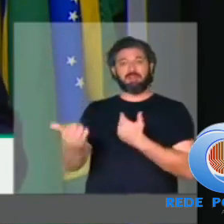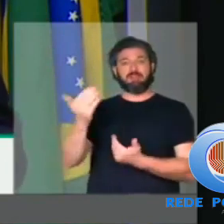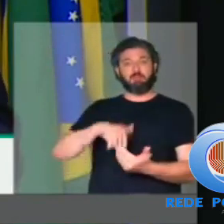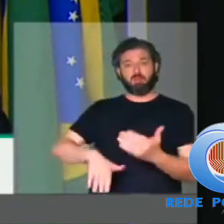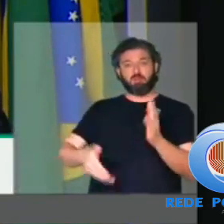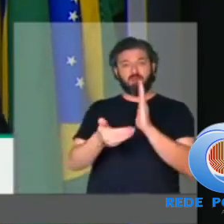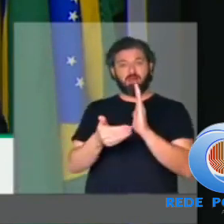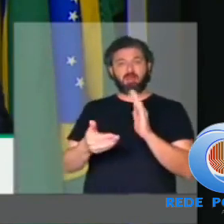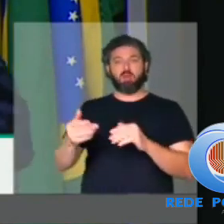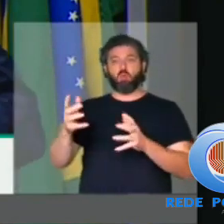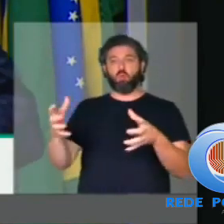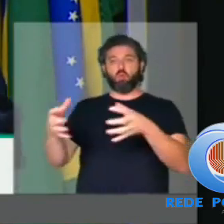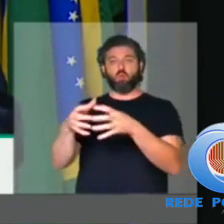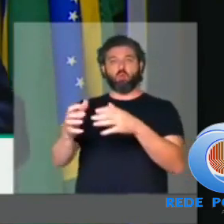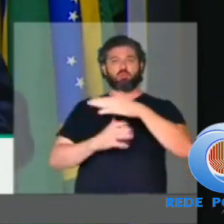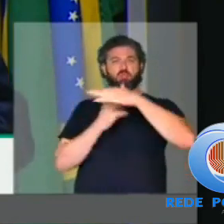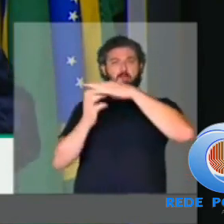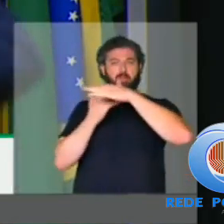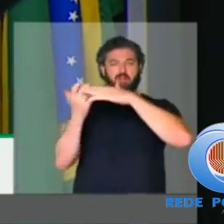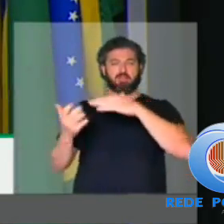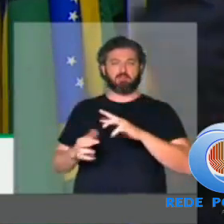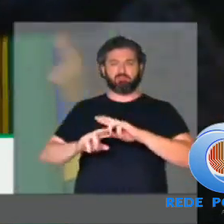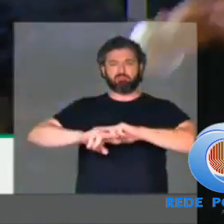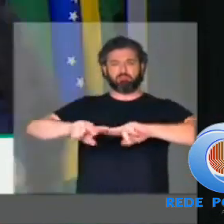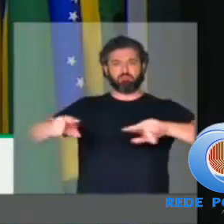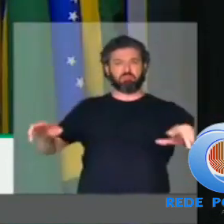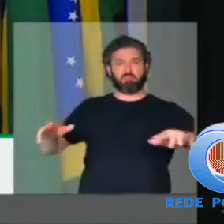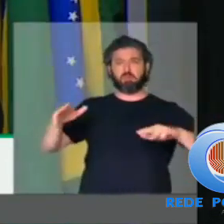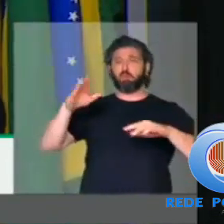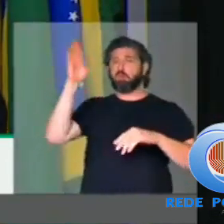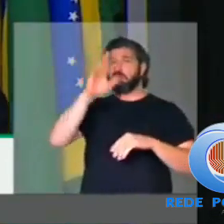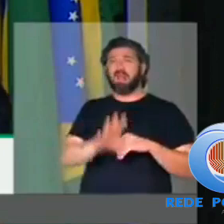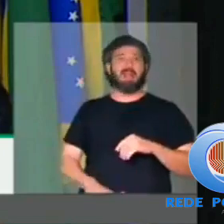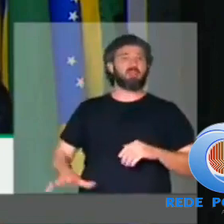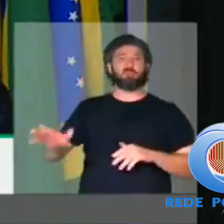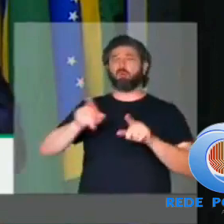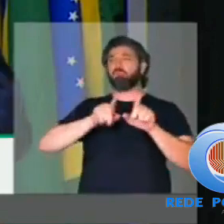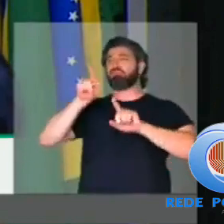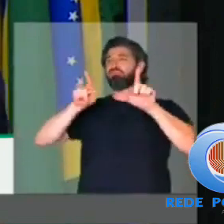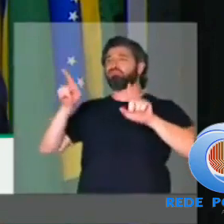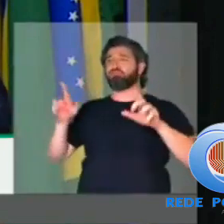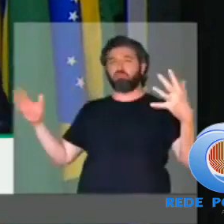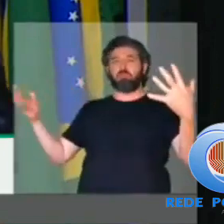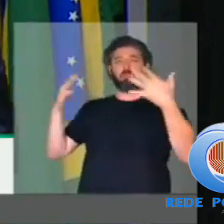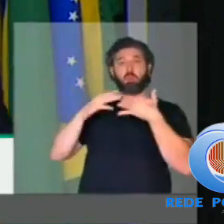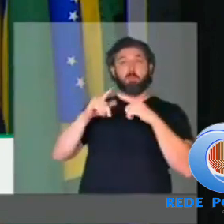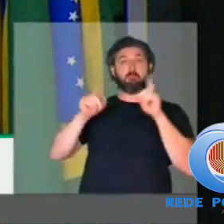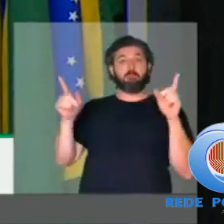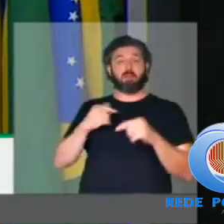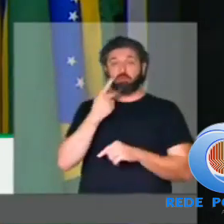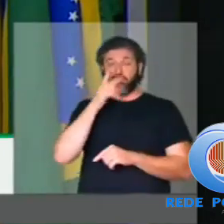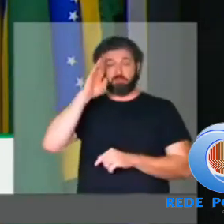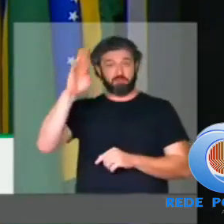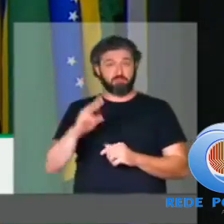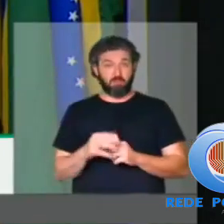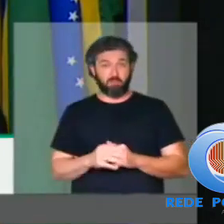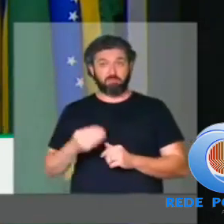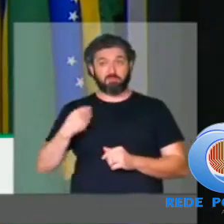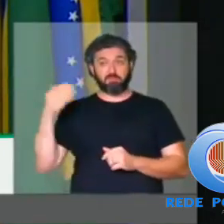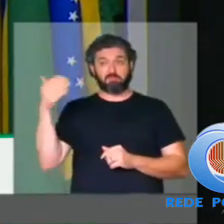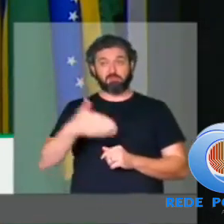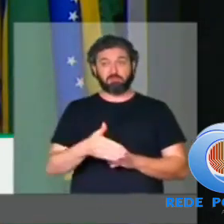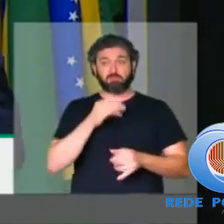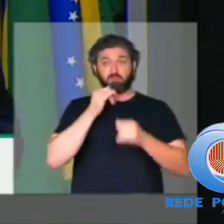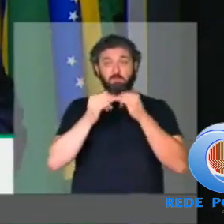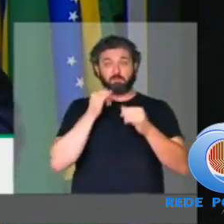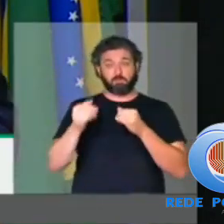Câmara Federal uma delegação de empresários de todos os lugares do país. Mas eu ressalto aqui a participação